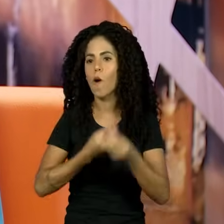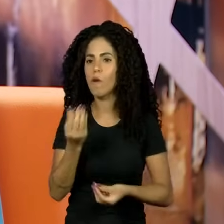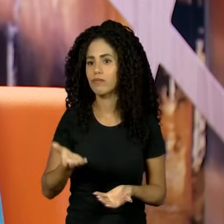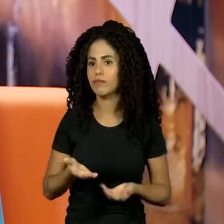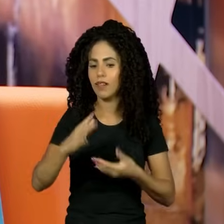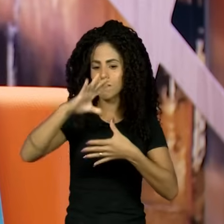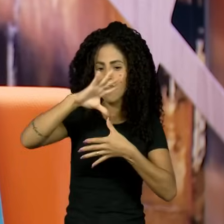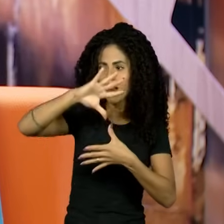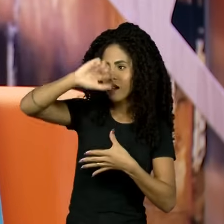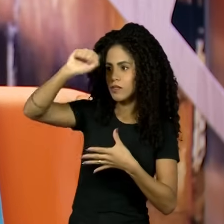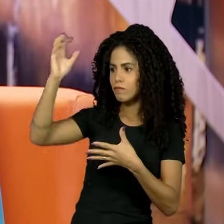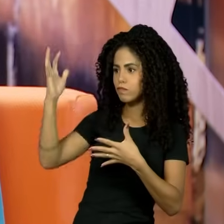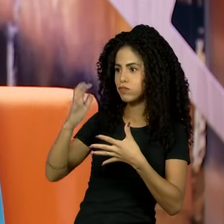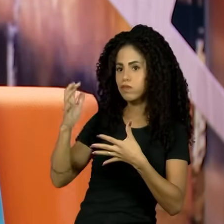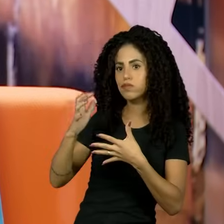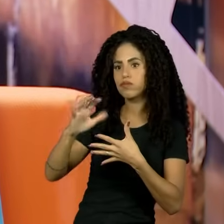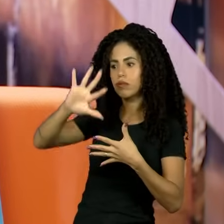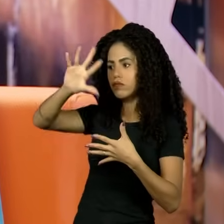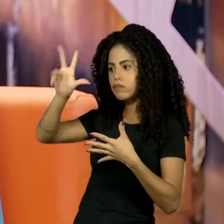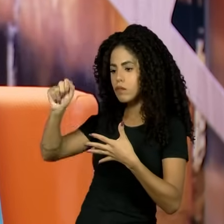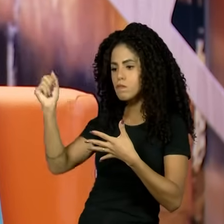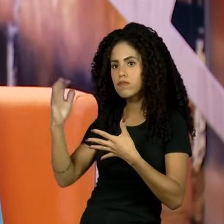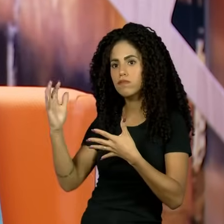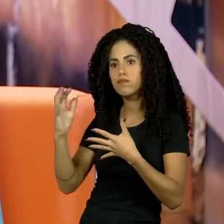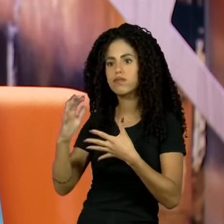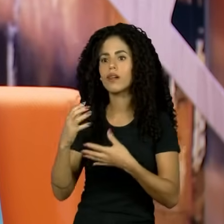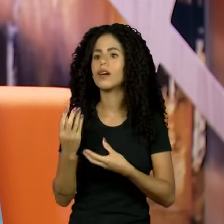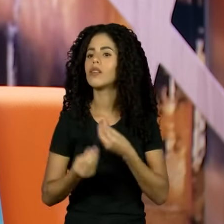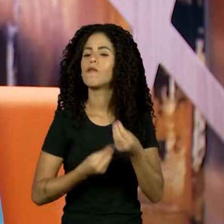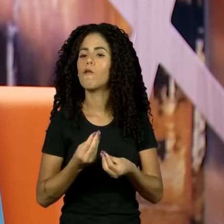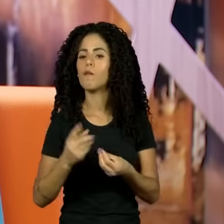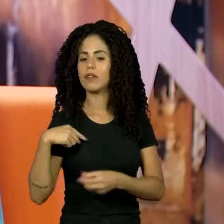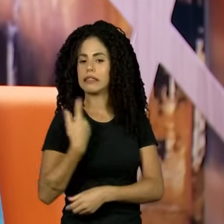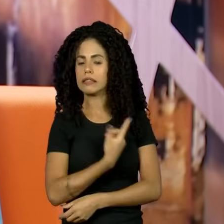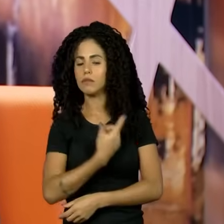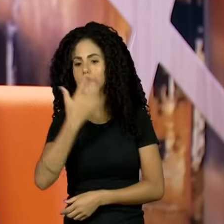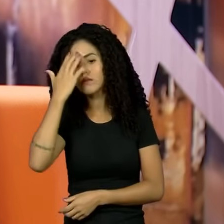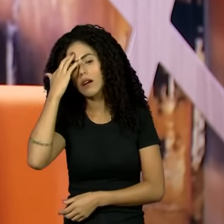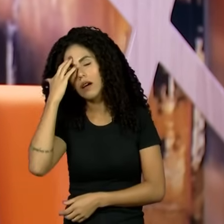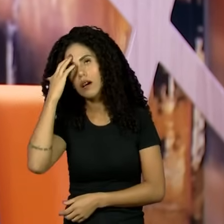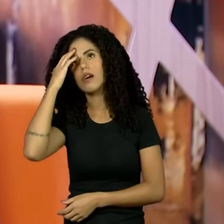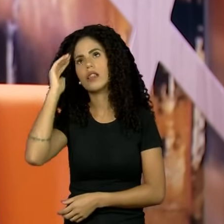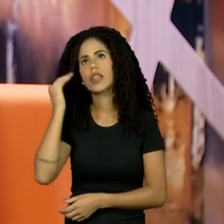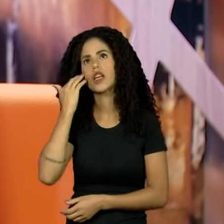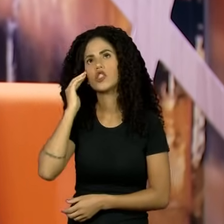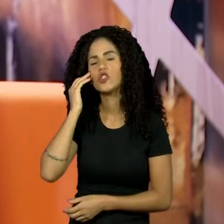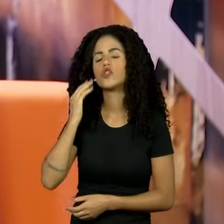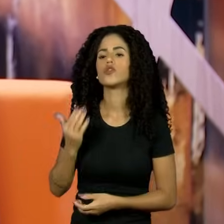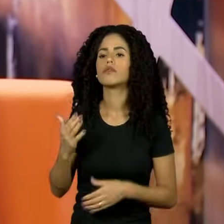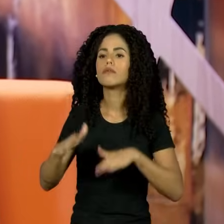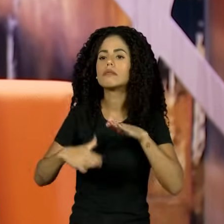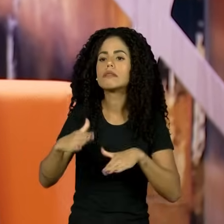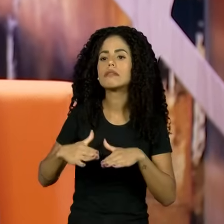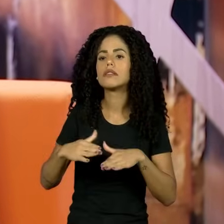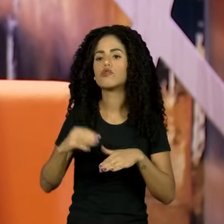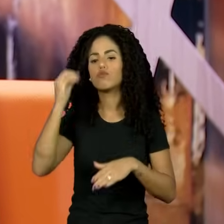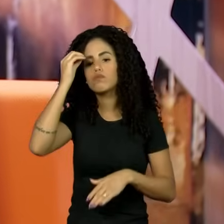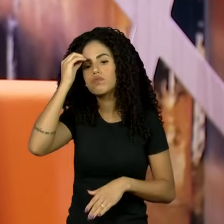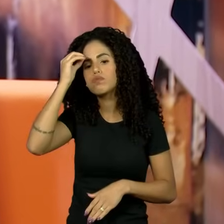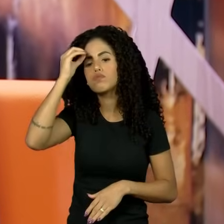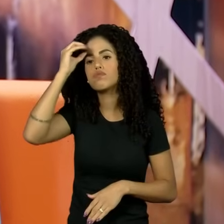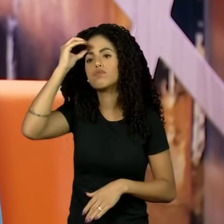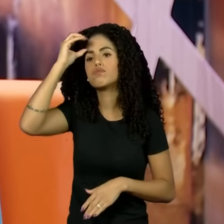África, né? Porque não é, a gente não veio para as Américas. As pessoas acham que viemos construir no